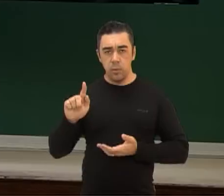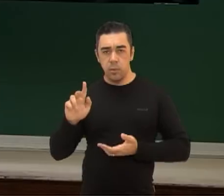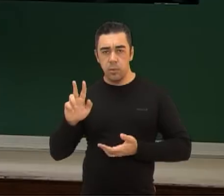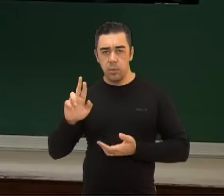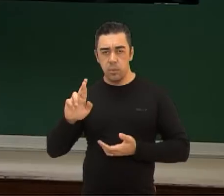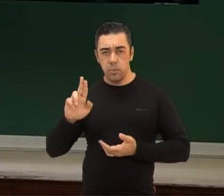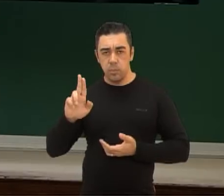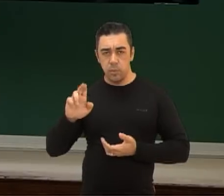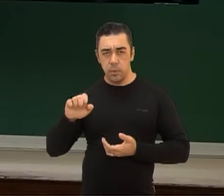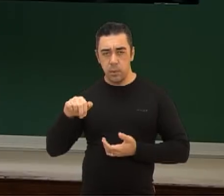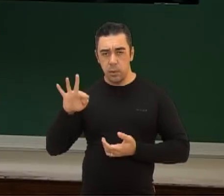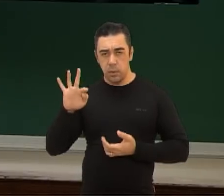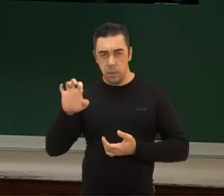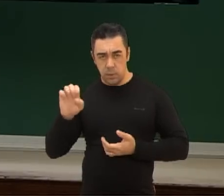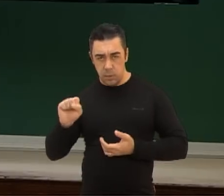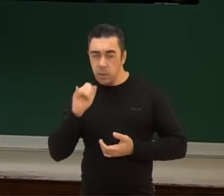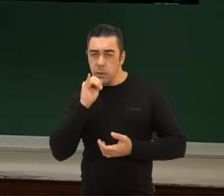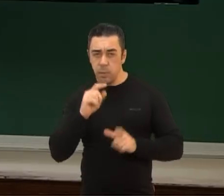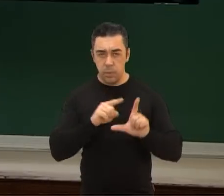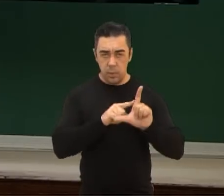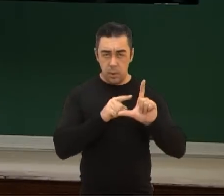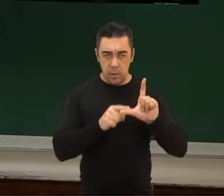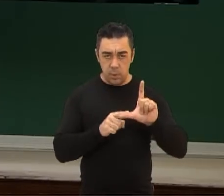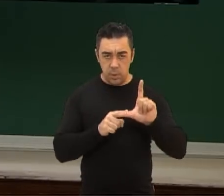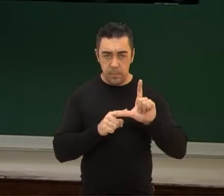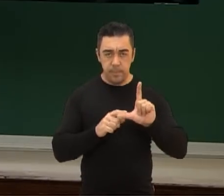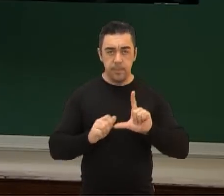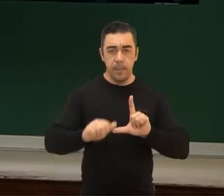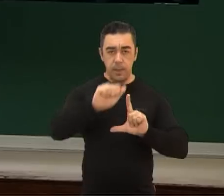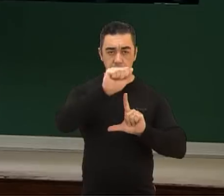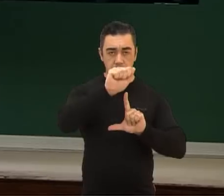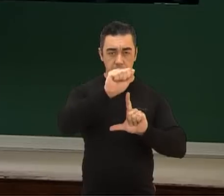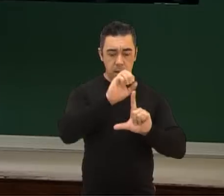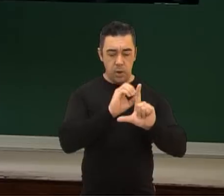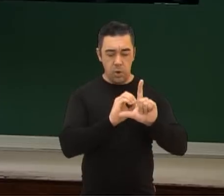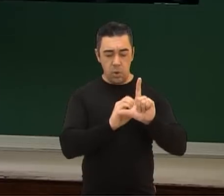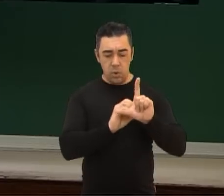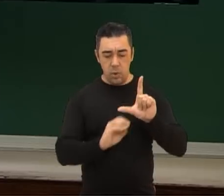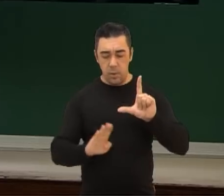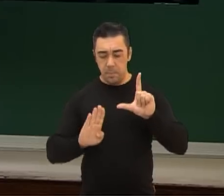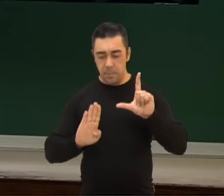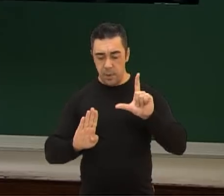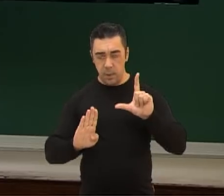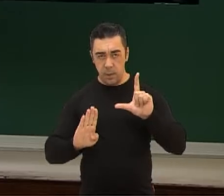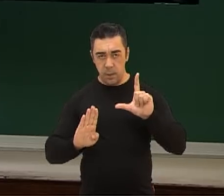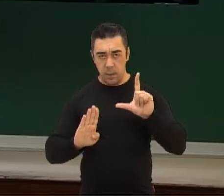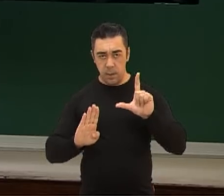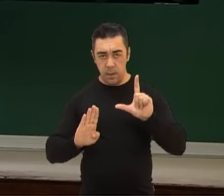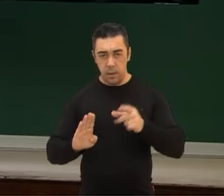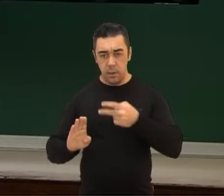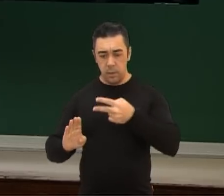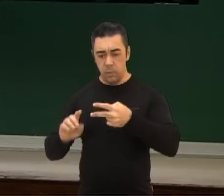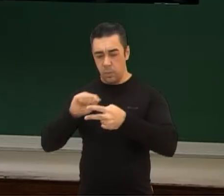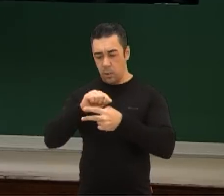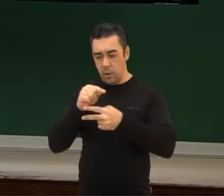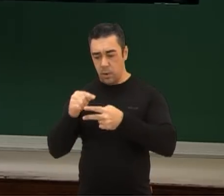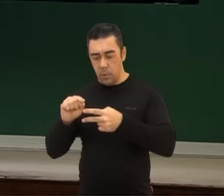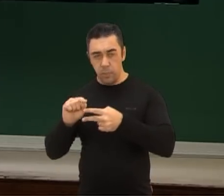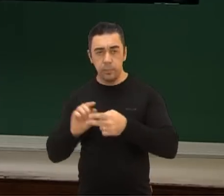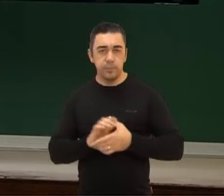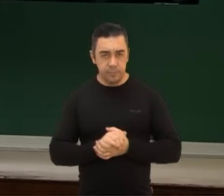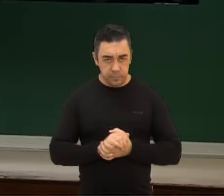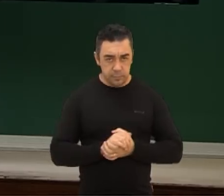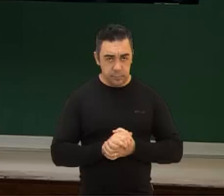dizer aqui, ó, o ângulo AOB e esse igual com esse tio em cima e o